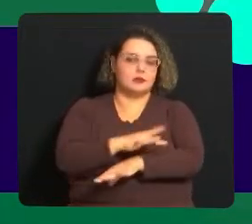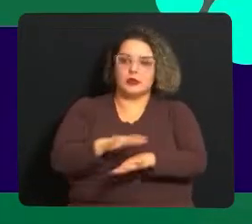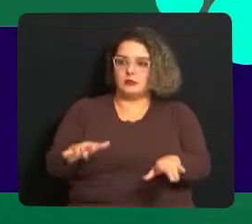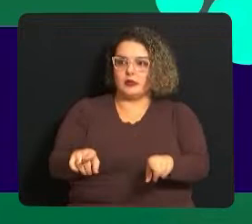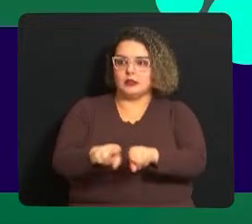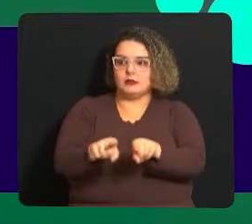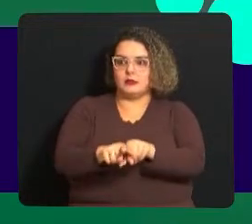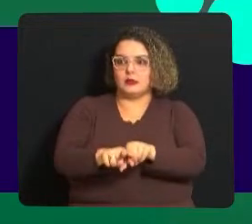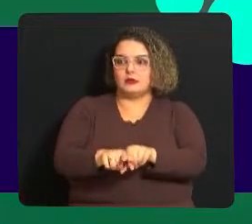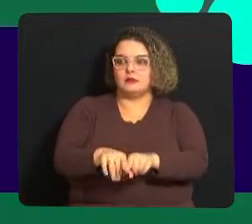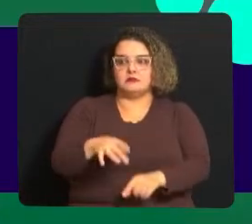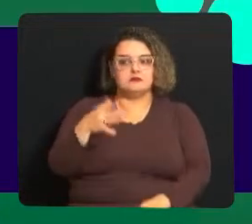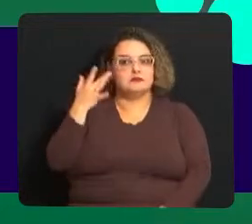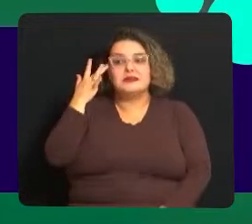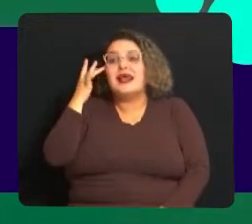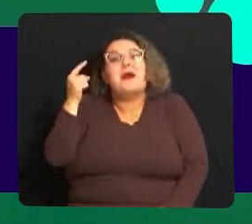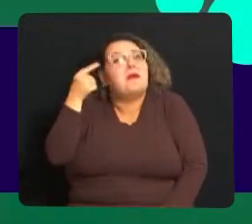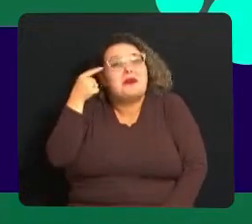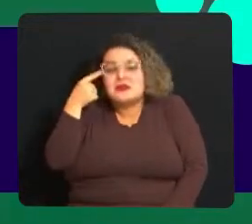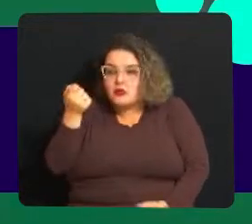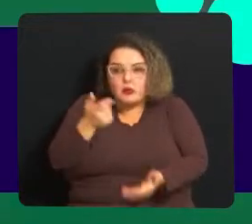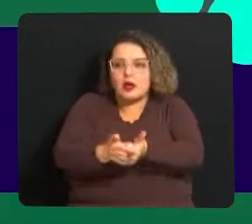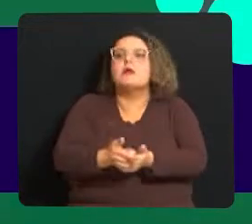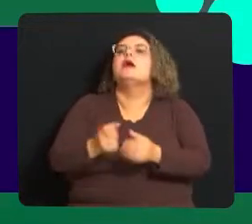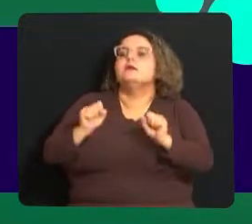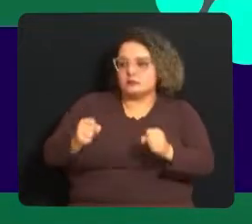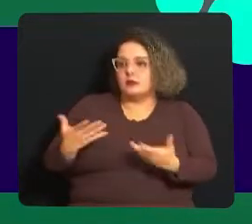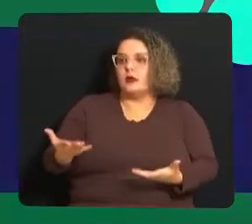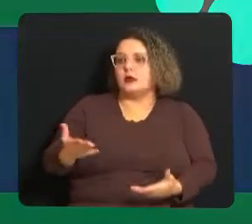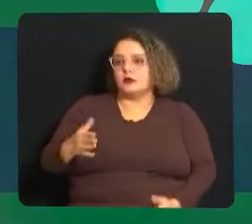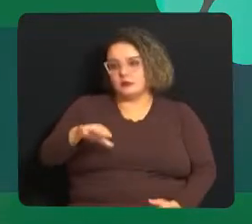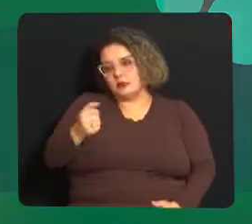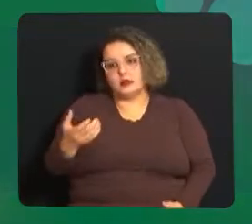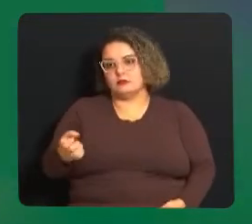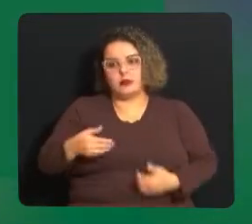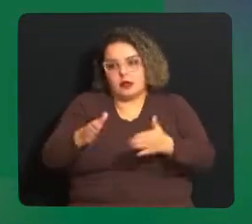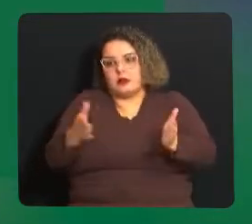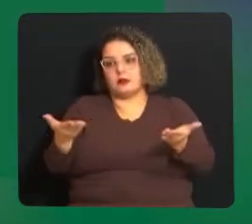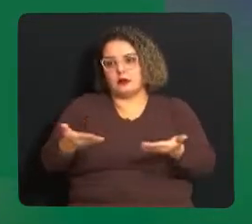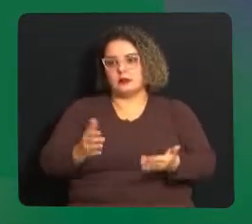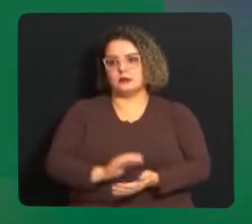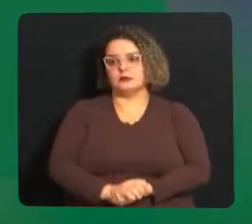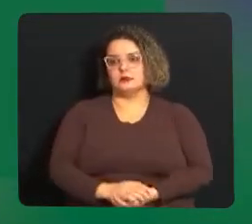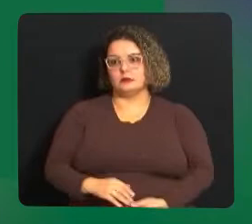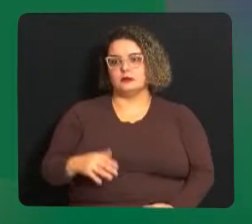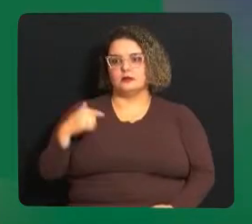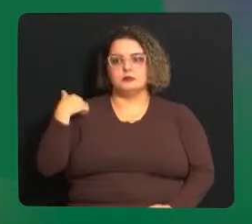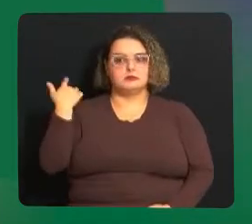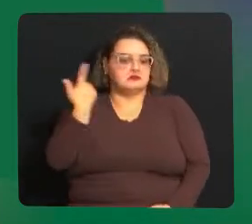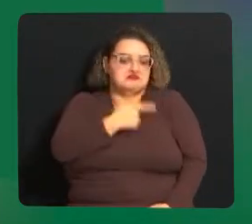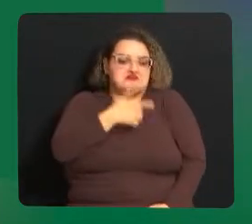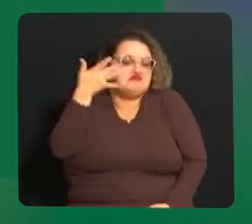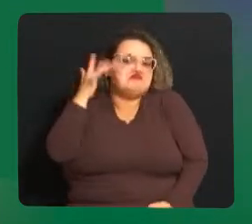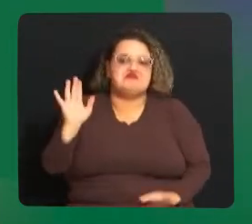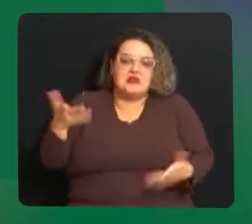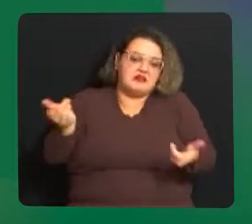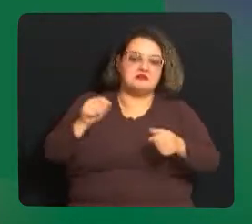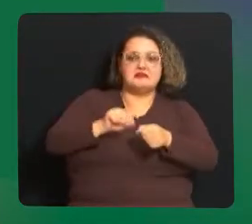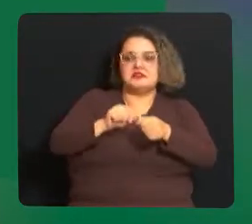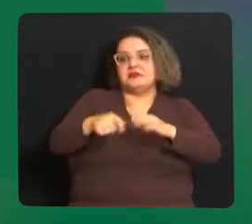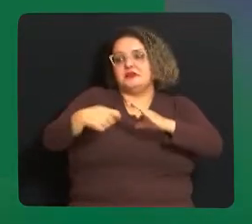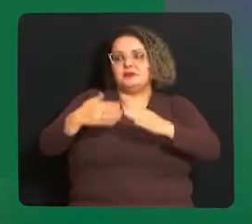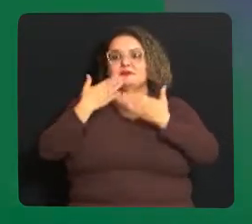grande. Você que nem tinha tentado comprar, pode nem tentar sabia, agora, porque tá vendo agora também. Você que não sabe quem nós somos, eu não sei o que a gente tá fazendo no seu feed. Né? Um grande